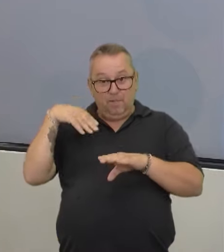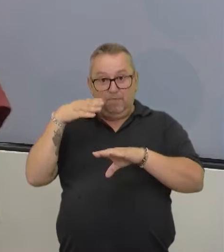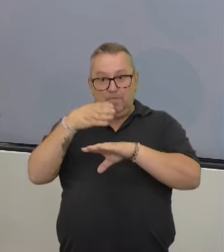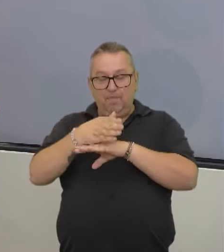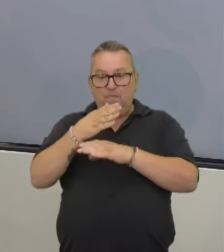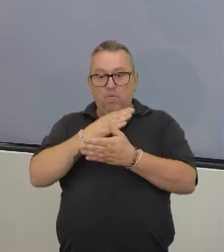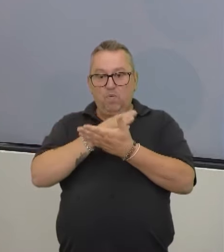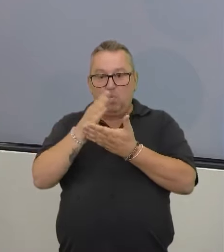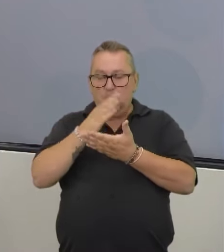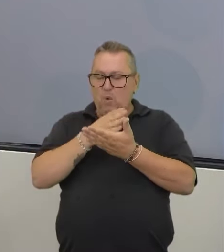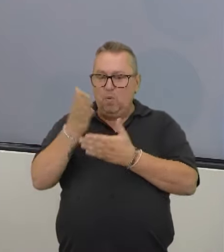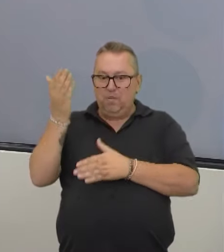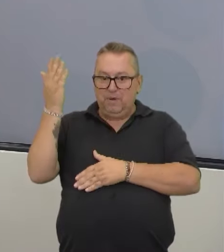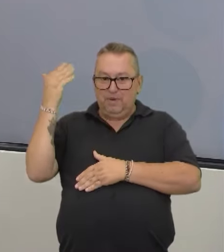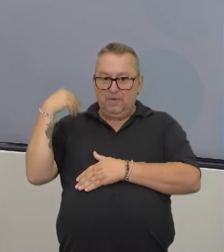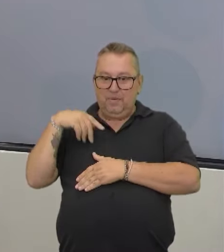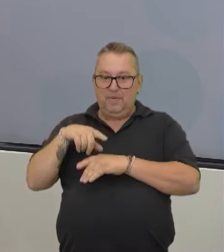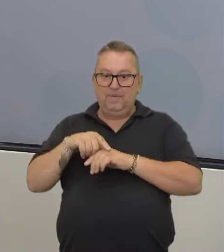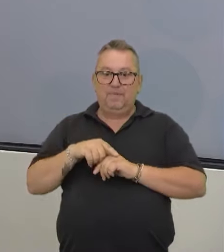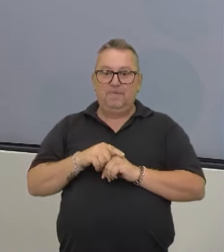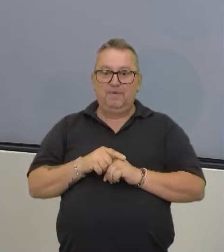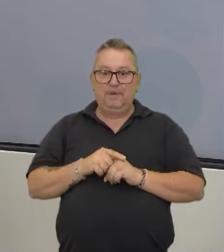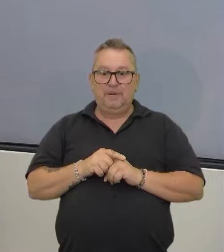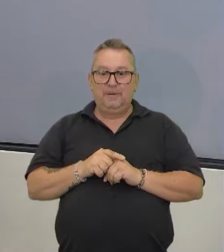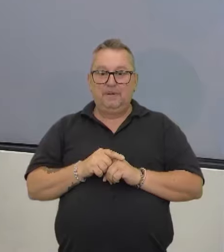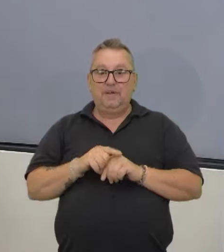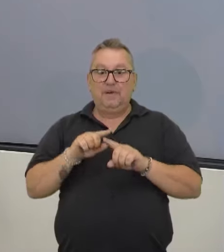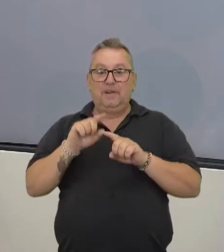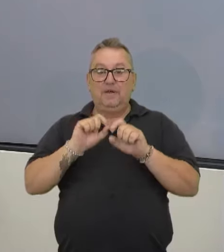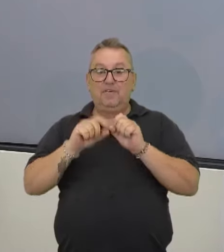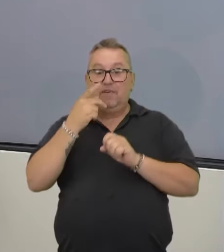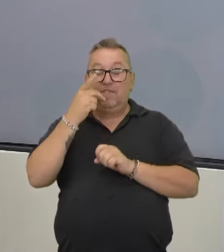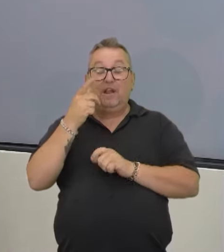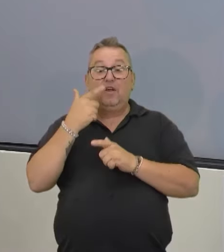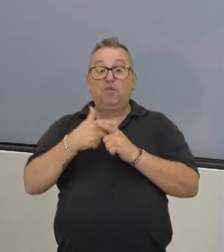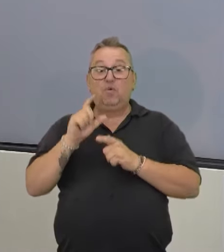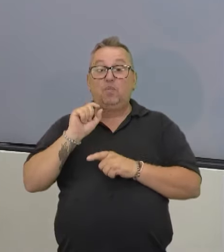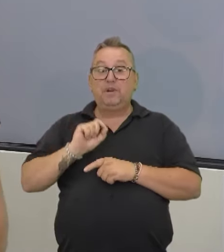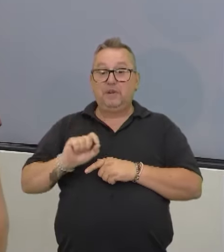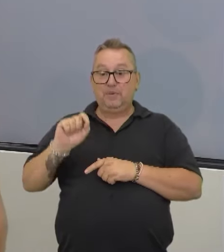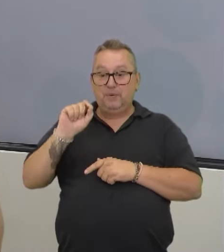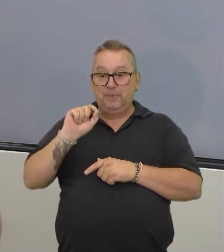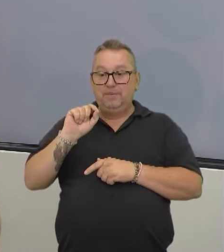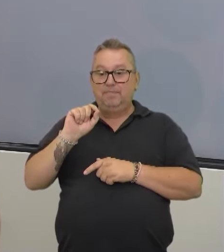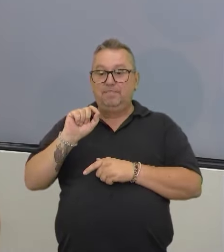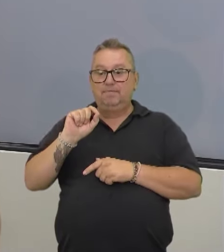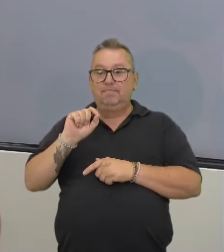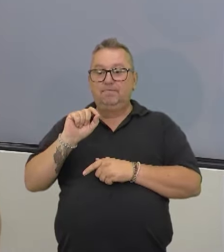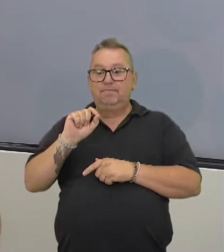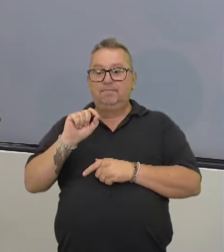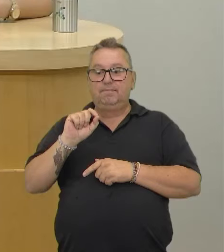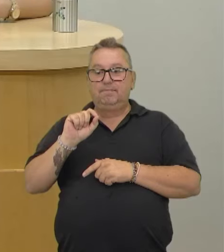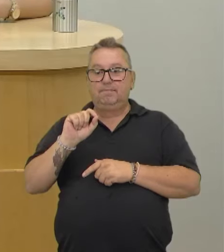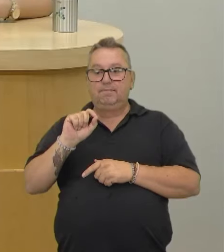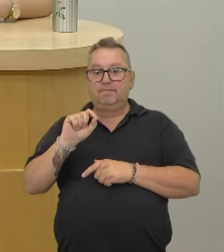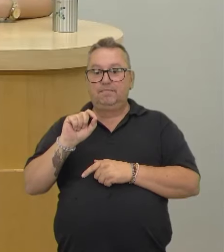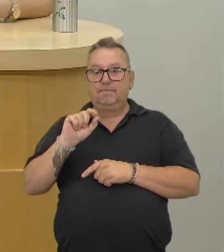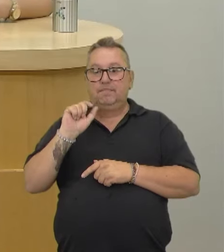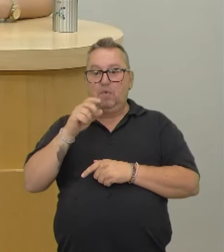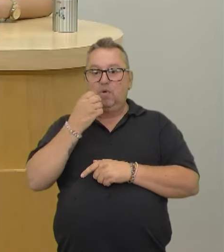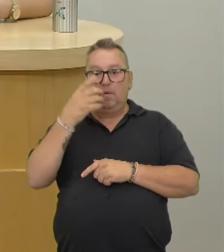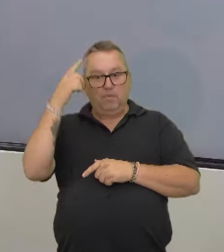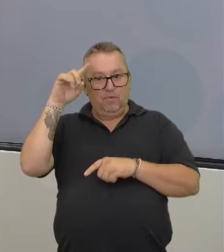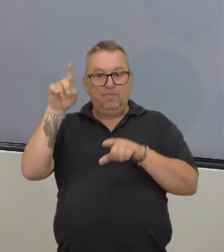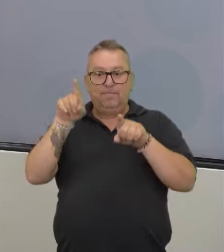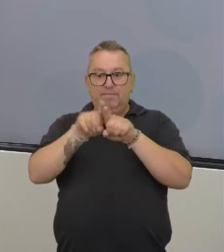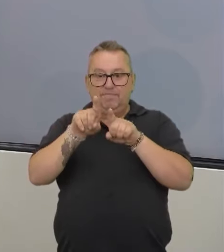né, do começo do Rá-Tim-Bum, por favor, coloca aqui pra gente. E a gente vai falar sobre isso. Se né? quiser dar bom dia também, pode dar bom dia pra gente. Pode dar bom dia pra gente